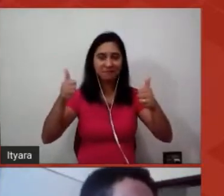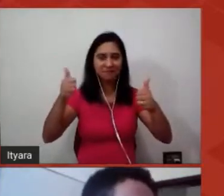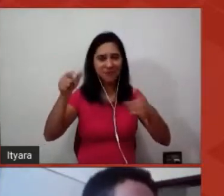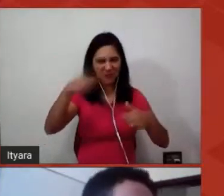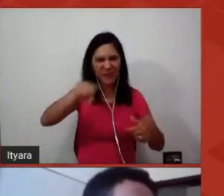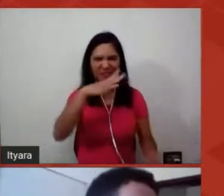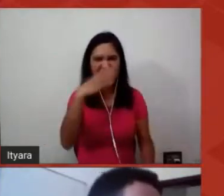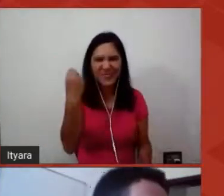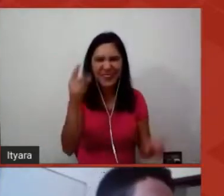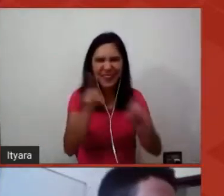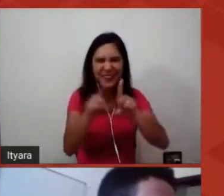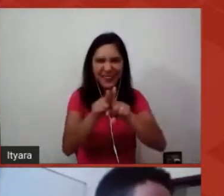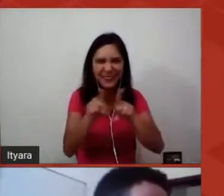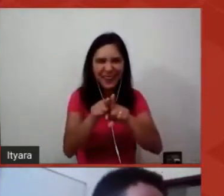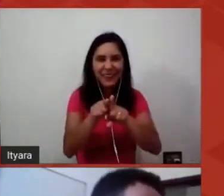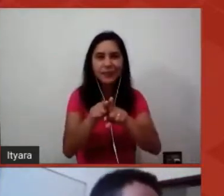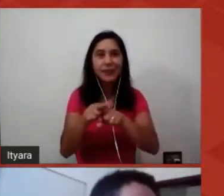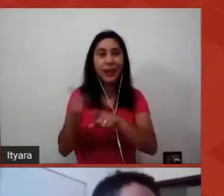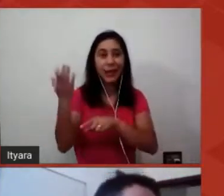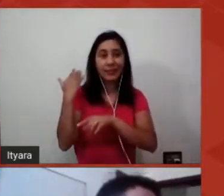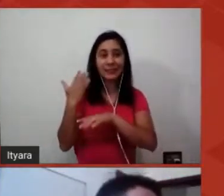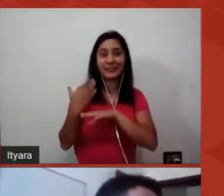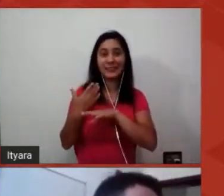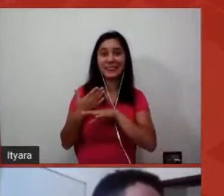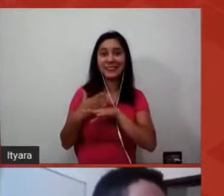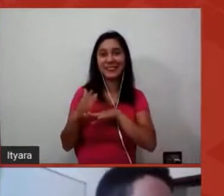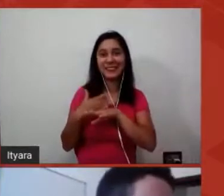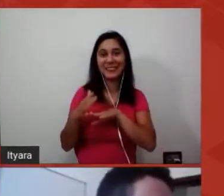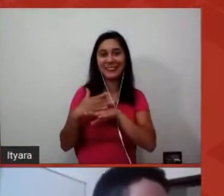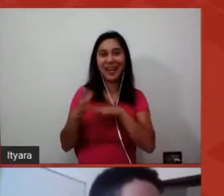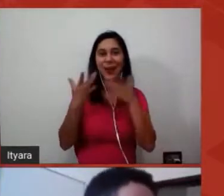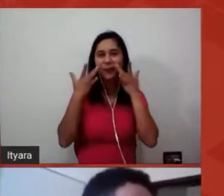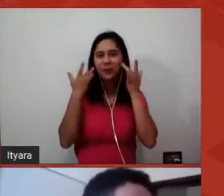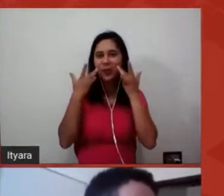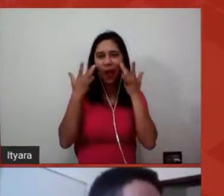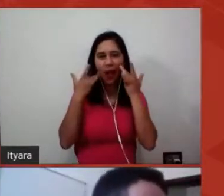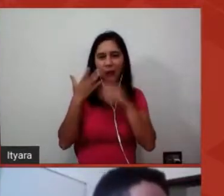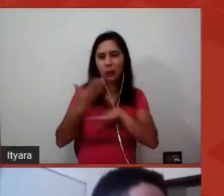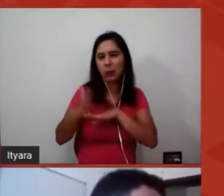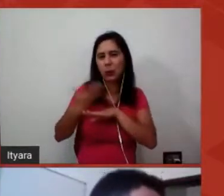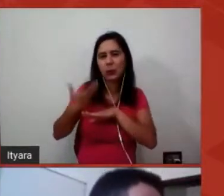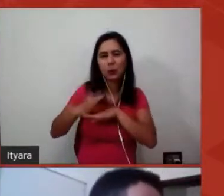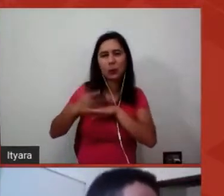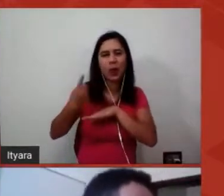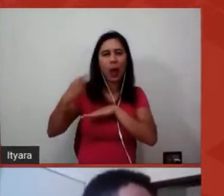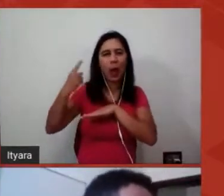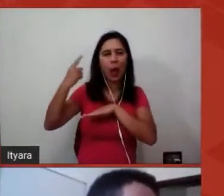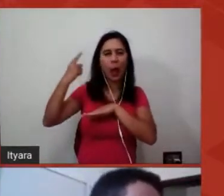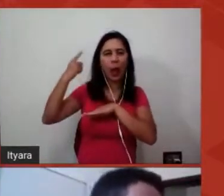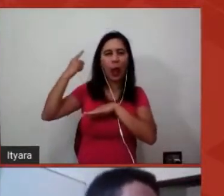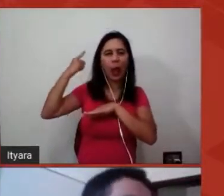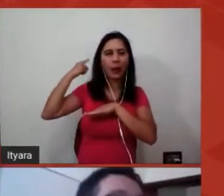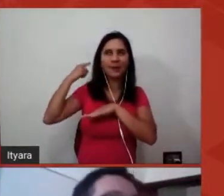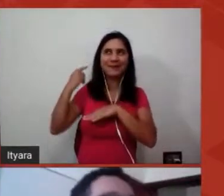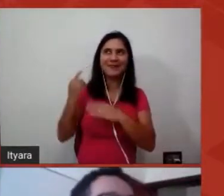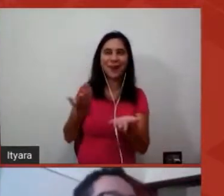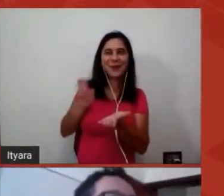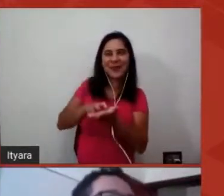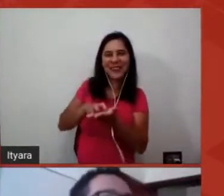gostaram demais. Eles têm ensaiado esse teatro desde muito tempo. Talvez desde hoje de